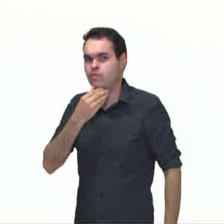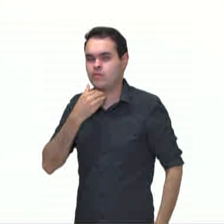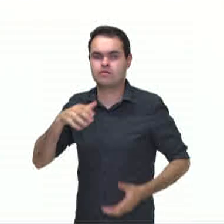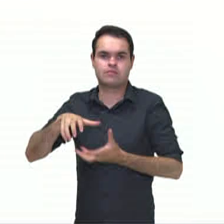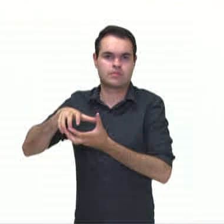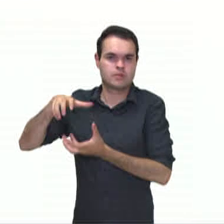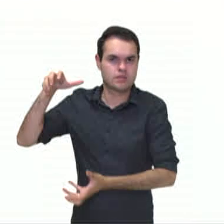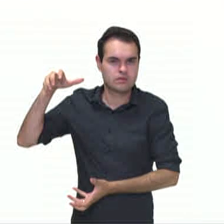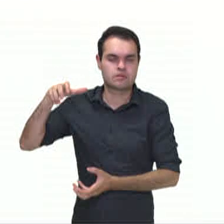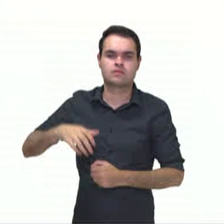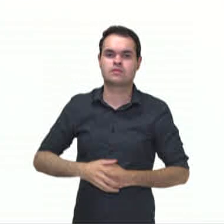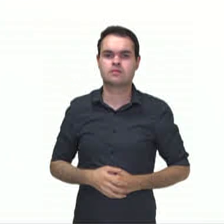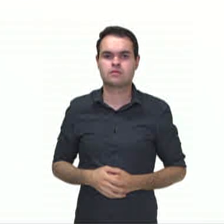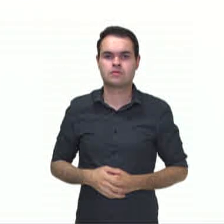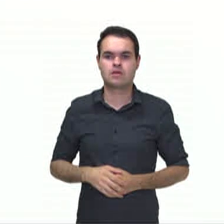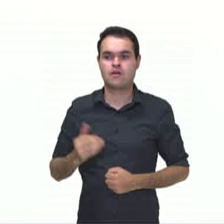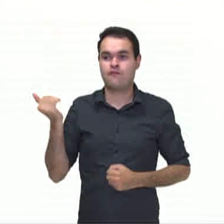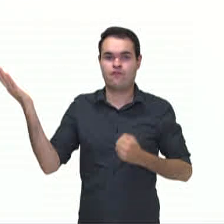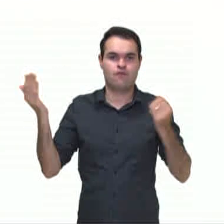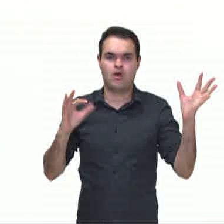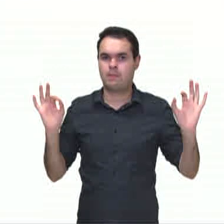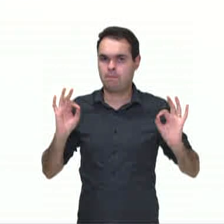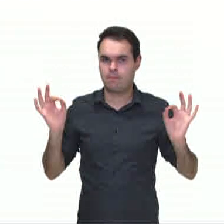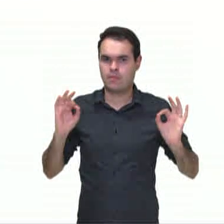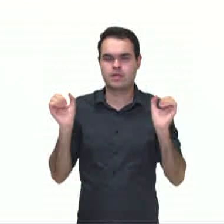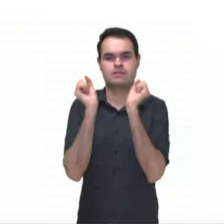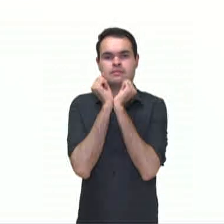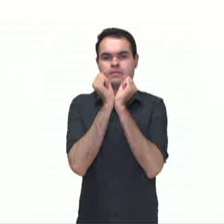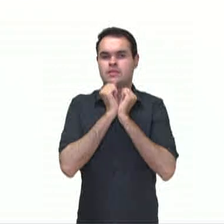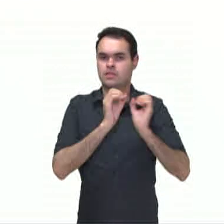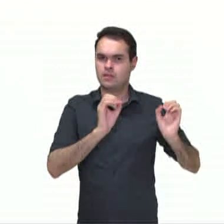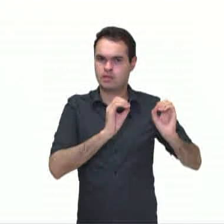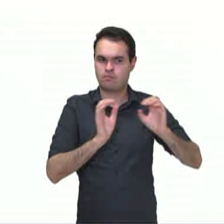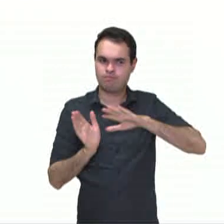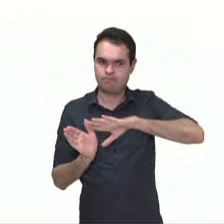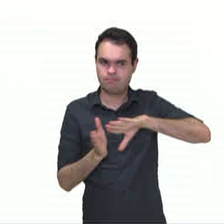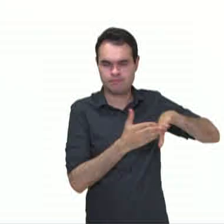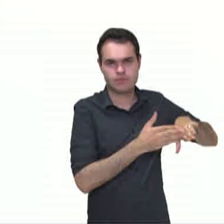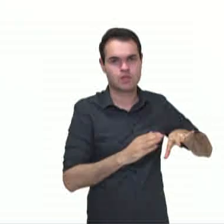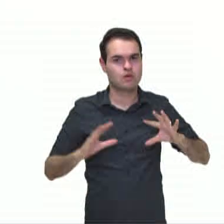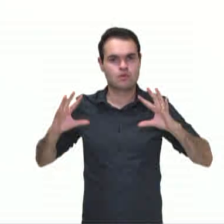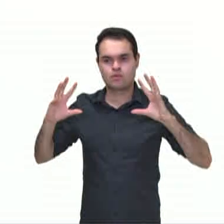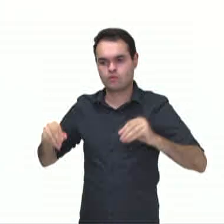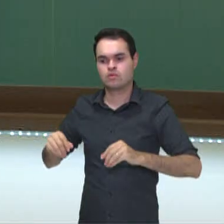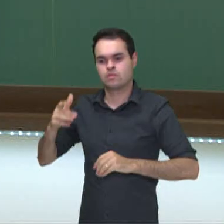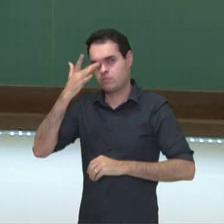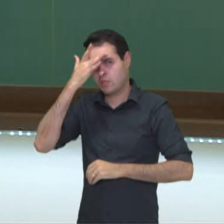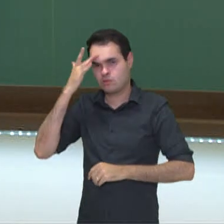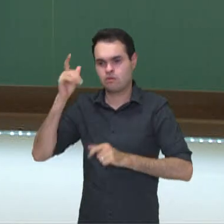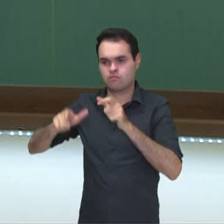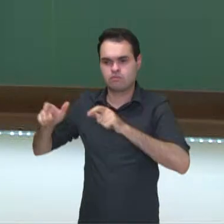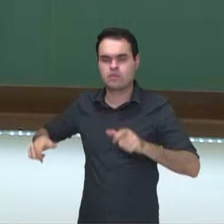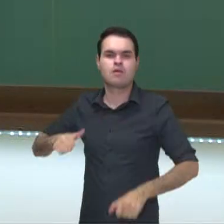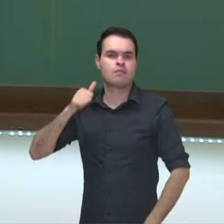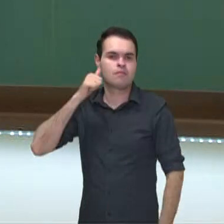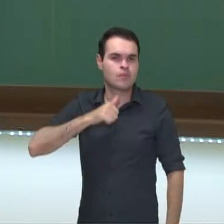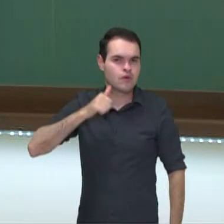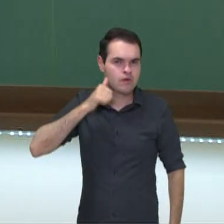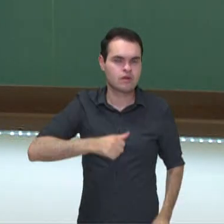de idade, não estrangeiros e não escravizados. Todos os demais, as demais pessoas,